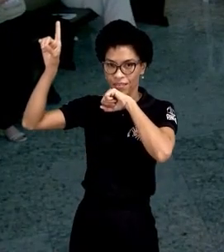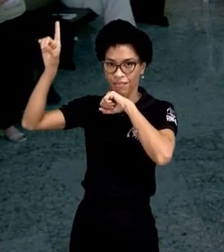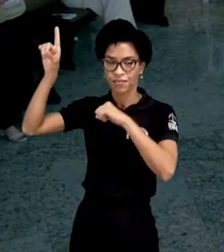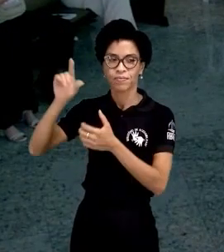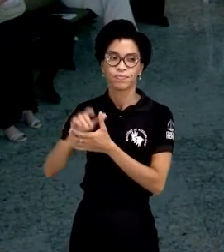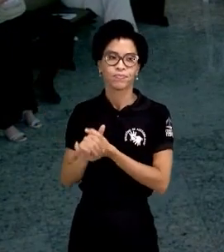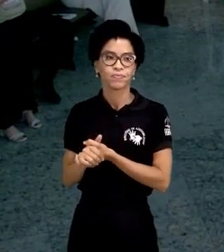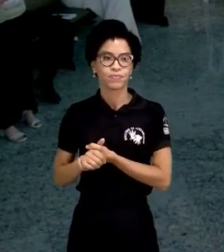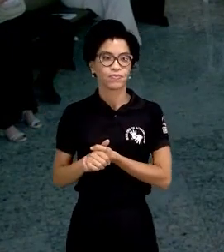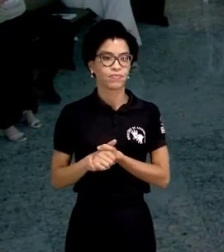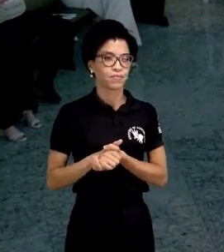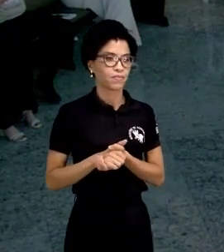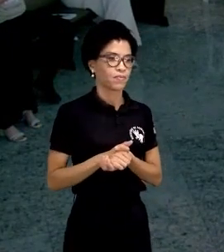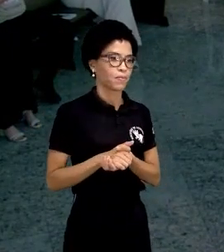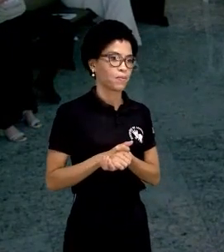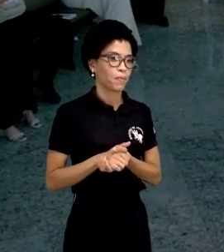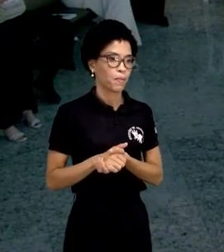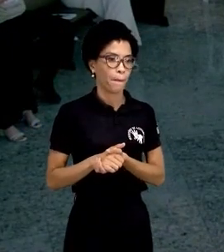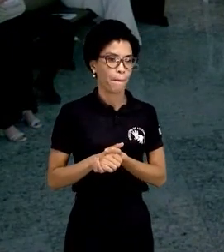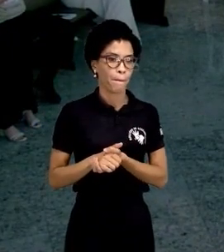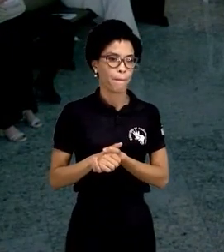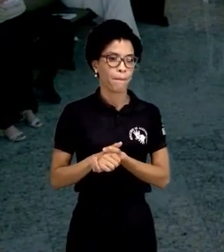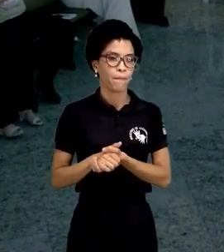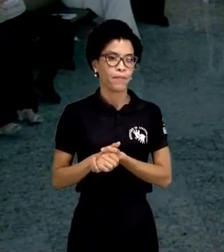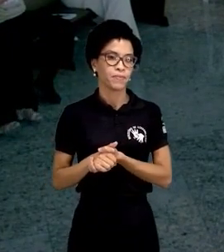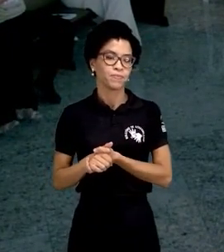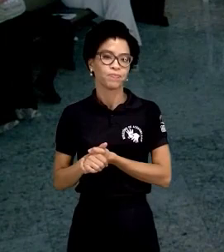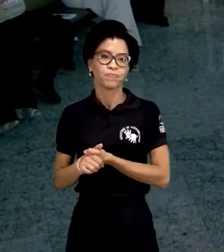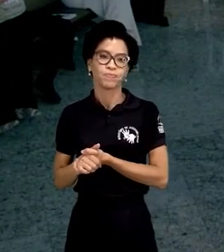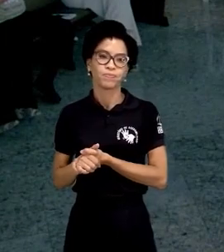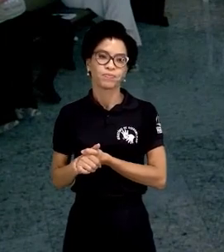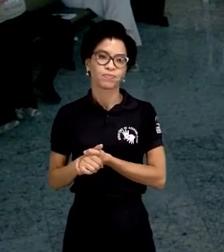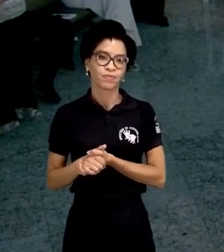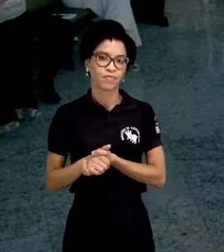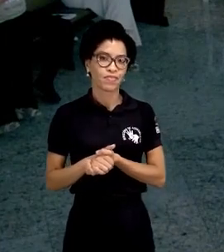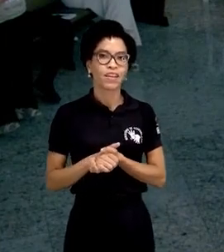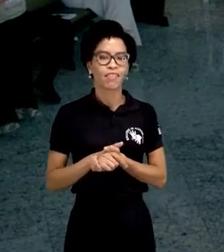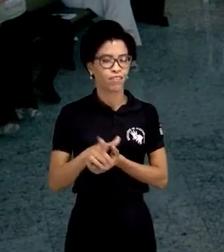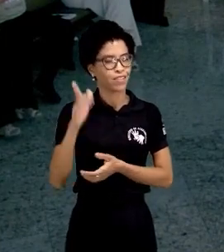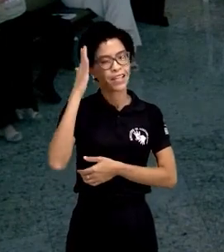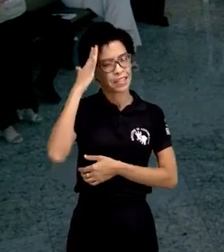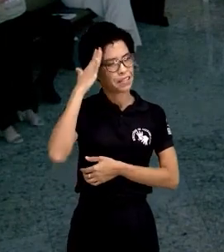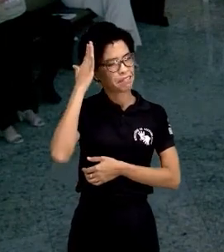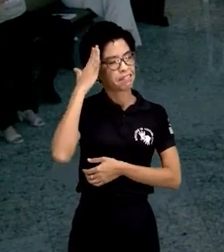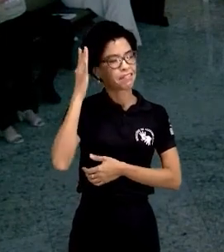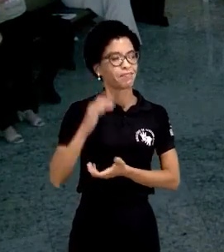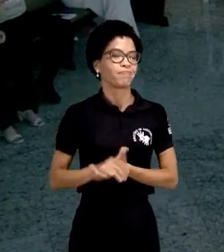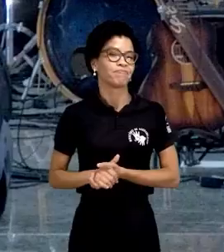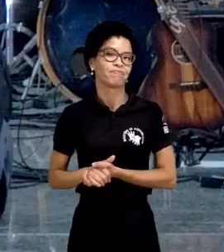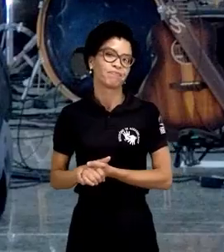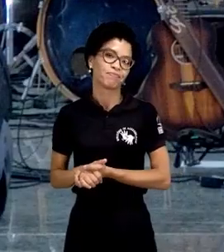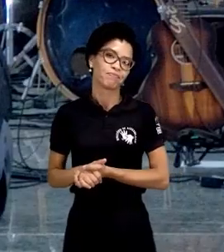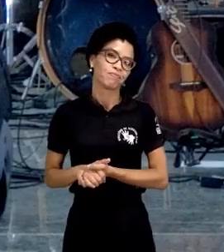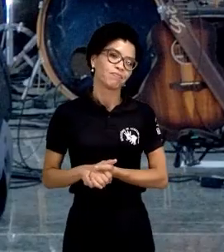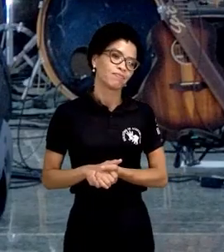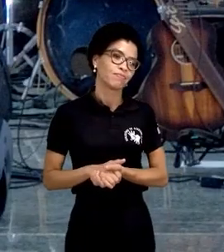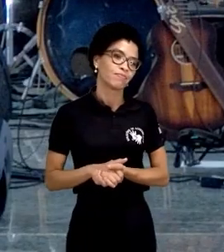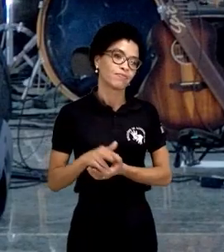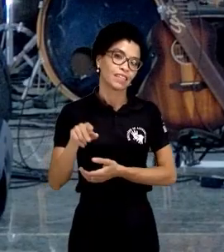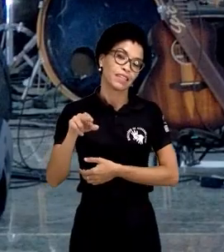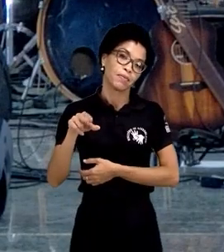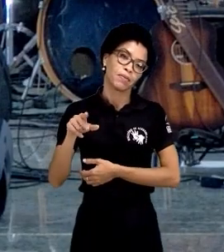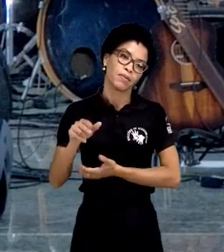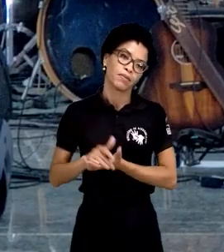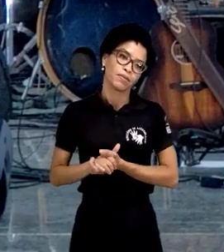A sequência era essa. Meus irmãos, minhas irmãs, por mais que tenha um tom de cobrança, que a